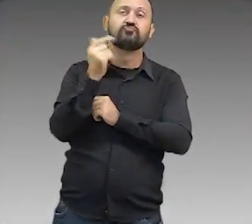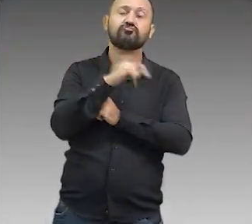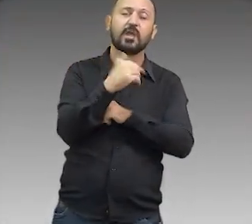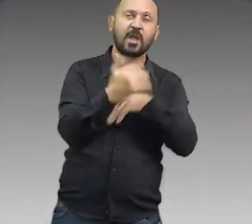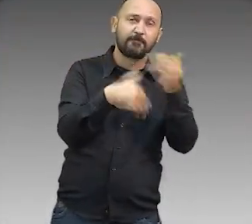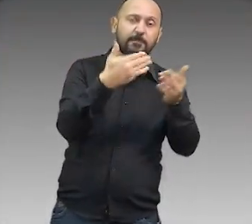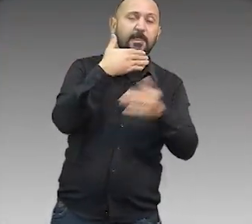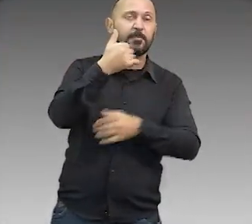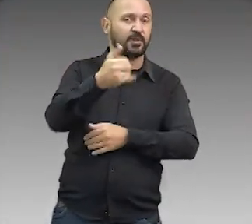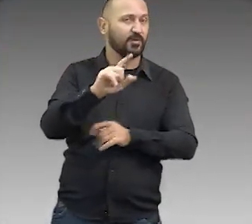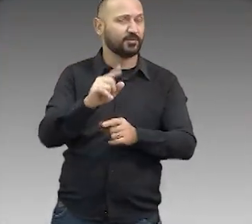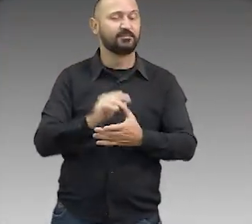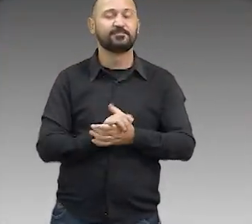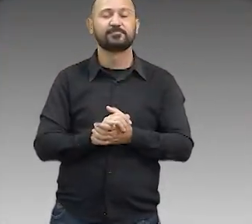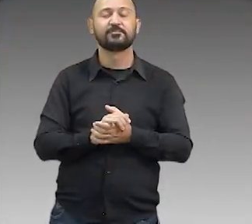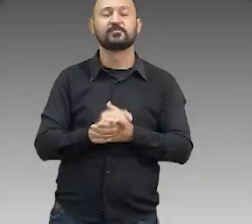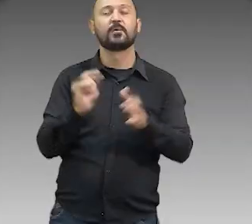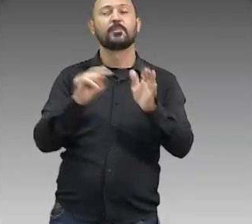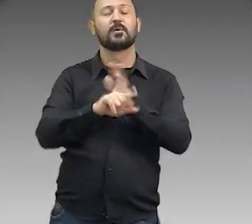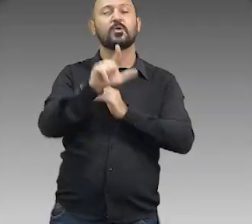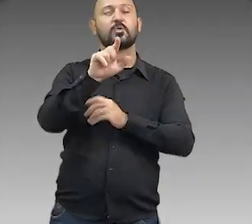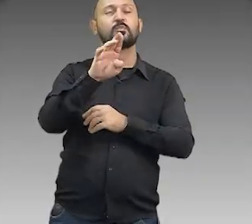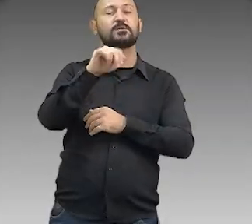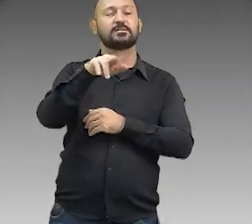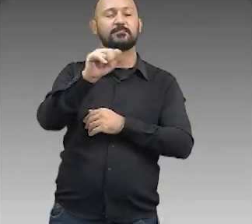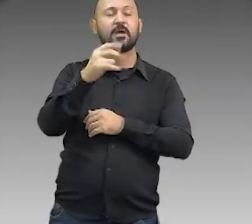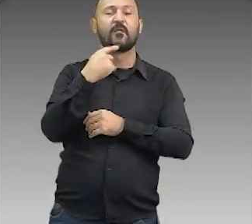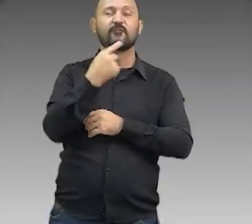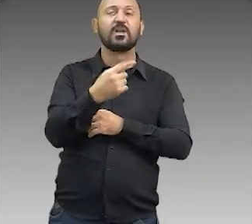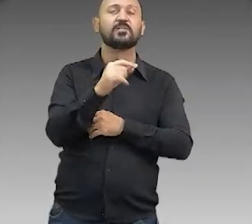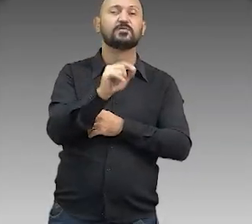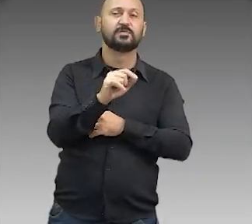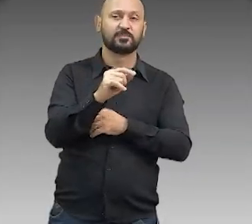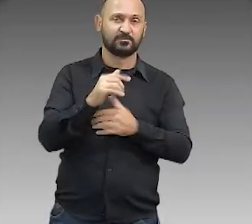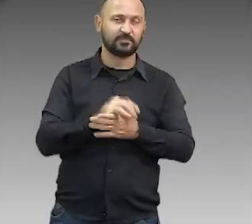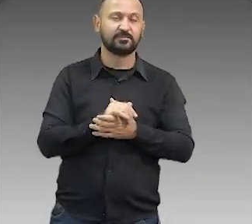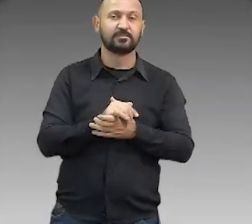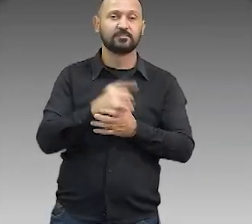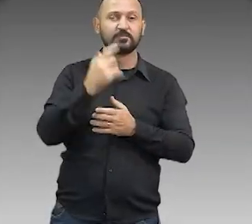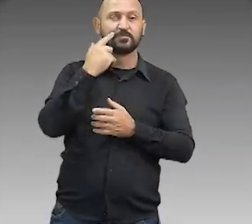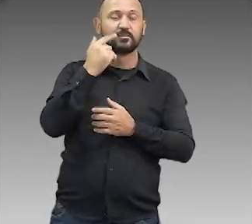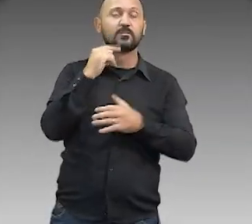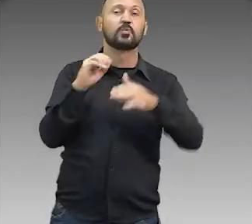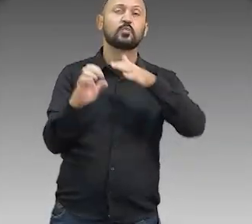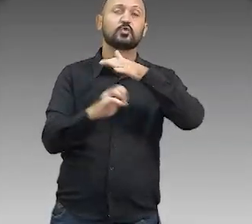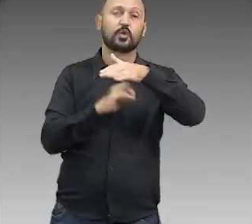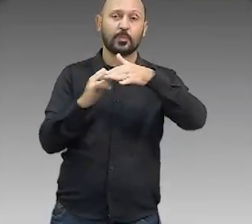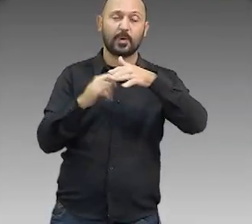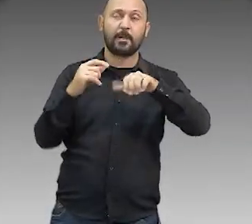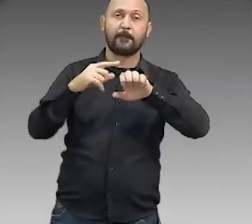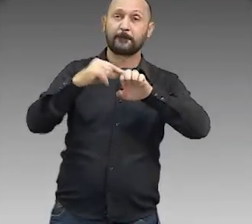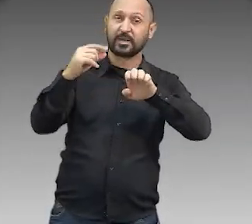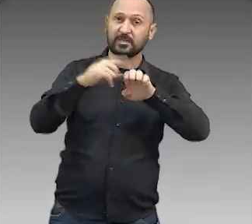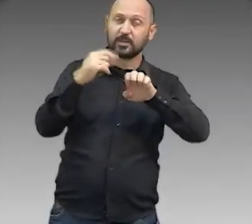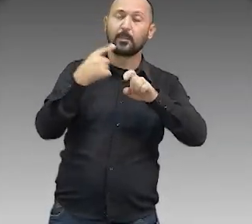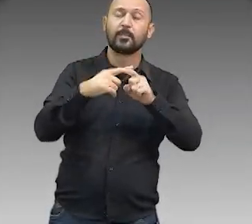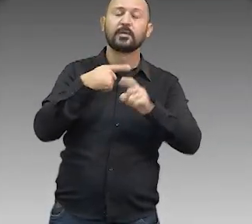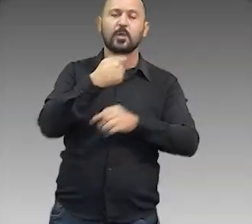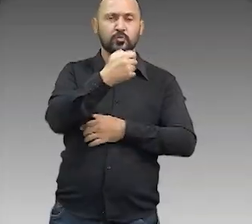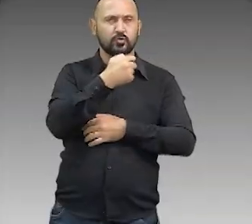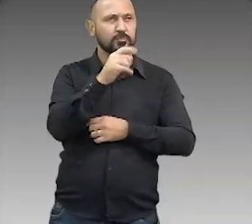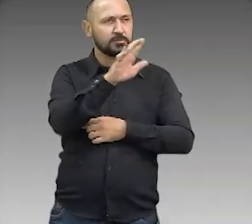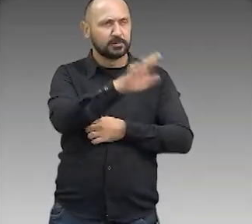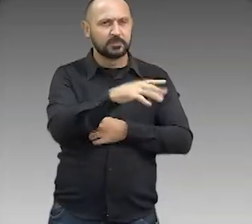não existe o avanço nem a melhora. Lucimar, agora comentando contigo também a respeito do seu lado empreendedor, porque a gente sabe